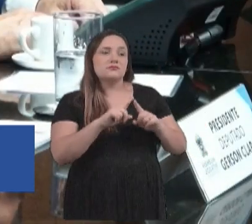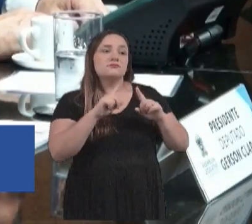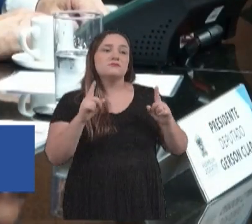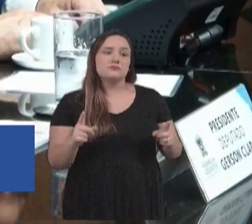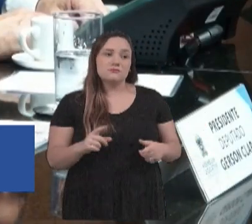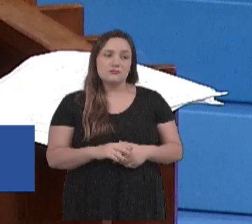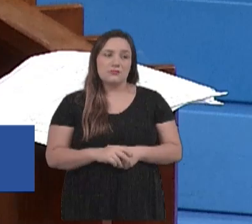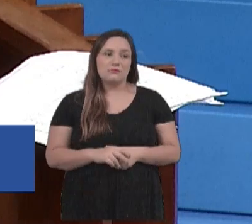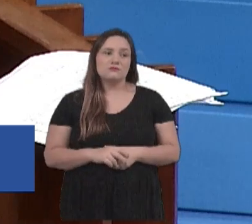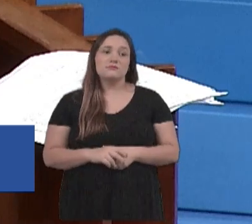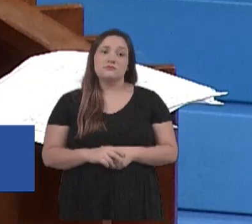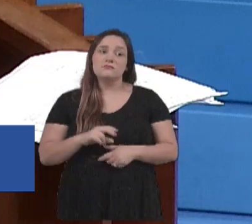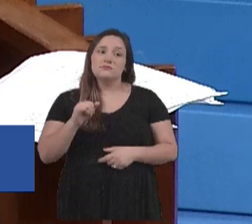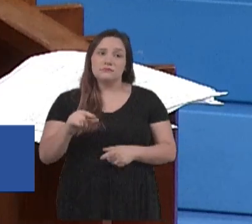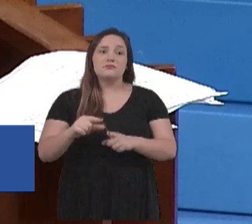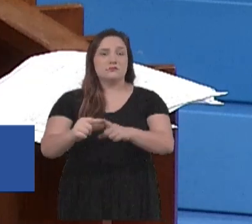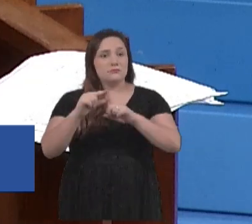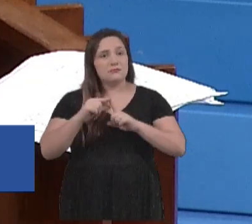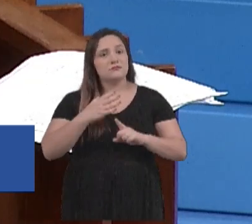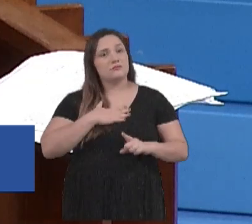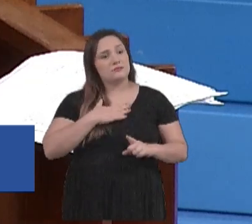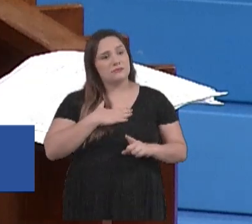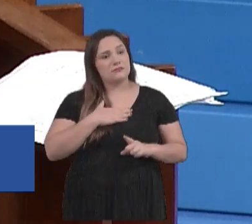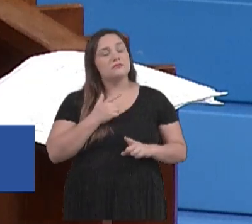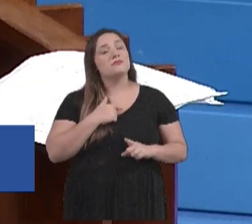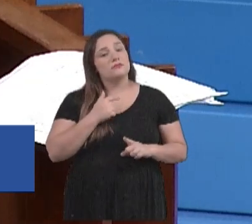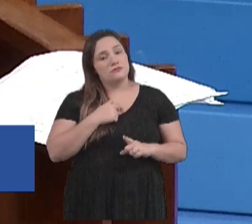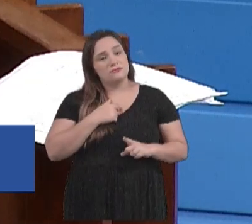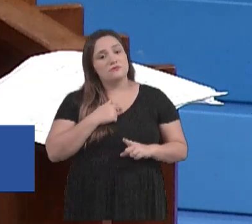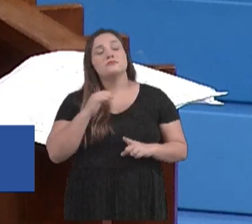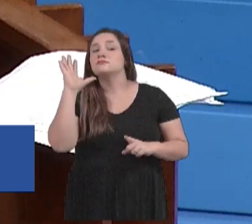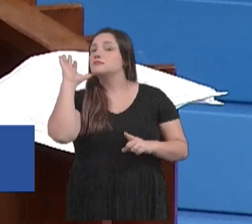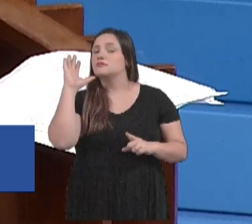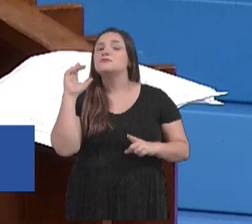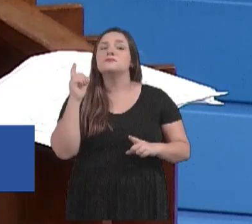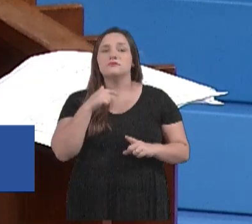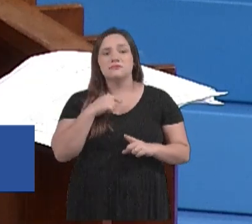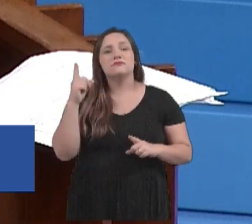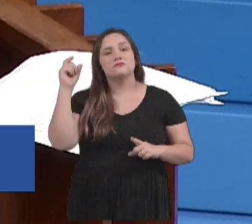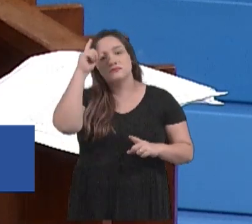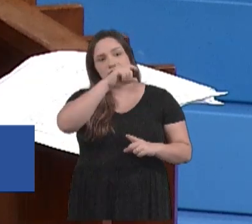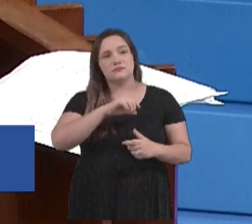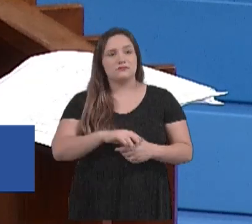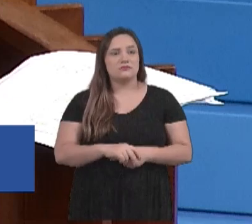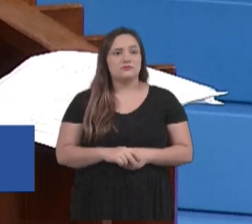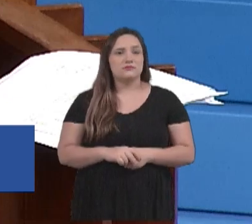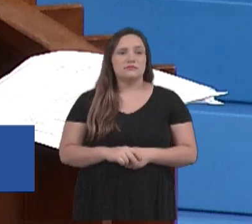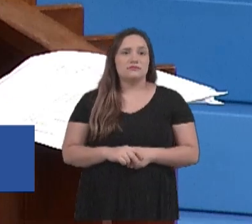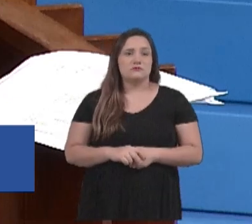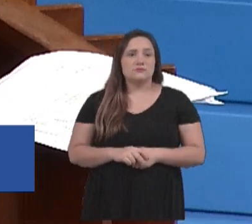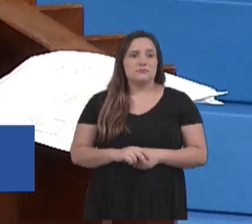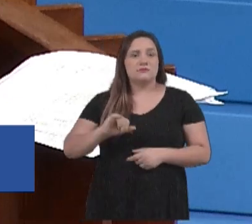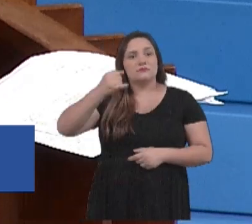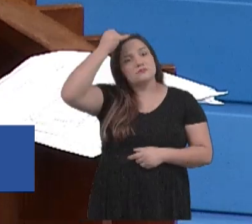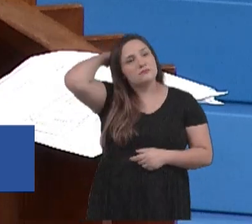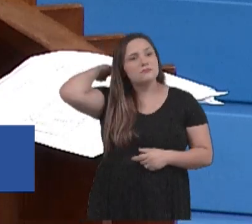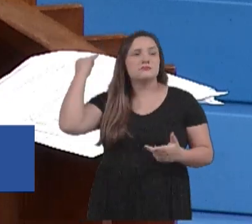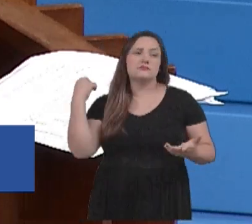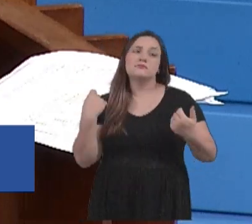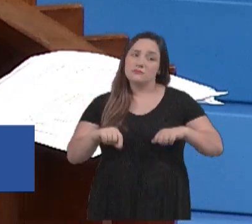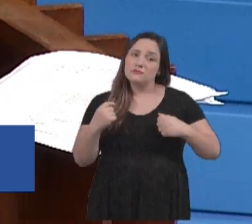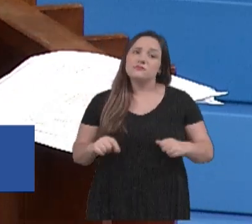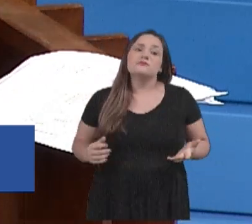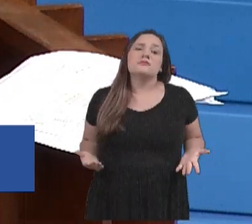curva. Se eu me sentir ofendido indiretamente, eu vou dar trabalho a partir de agora para o Júnior Mock. Porque assim, eu acho que a gente tem que estabelecer